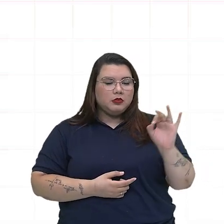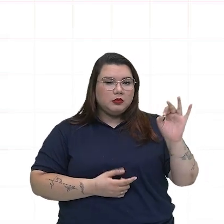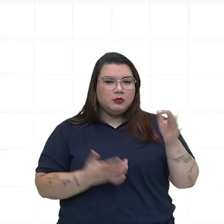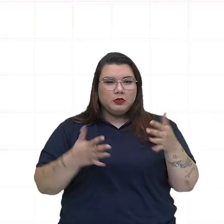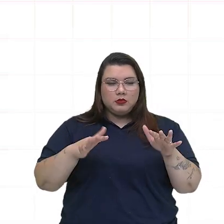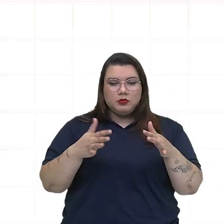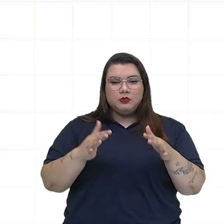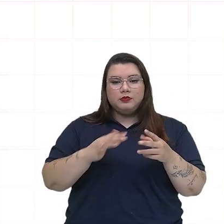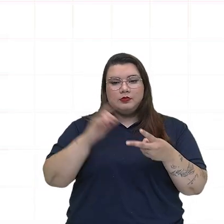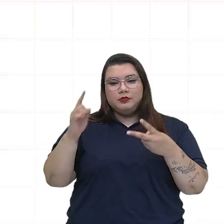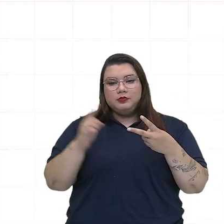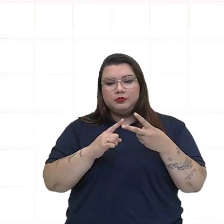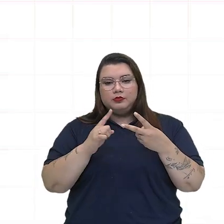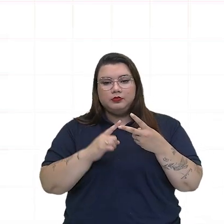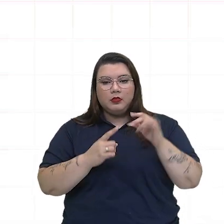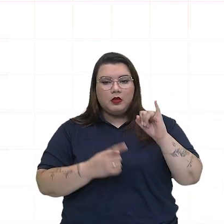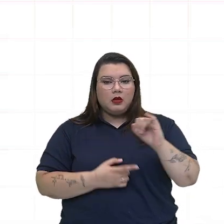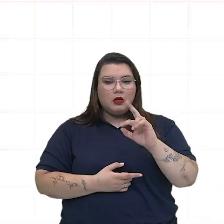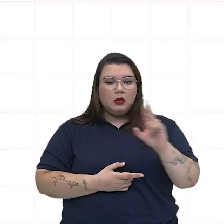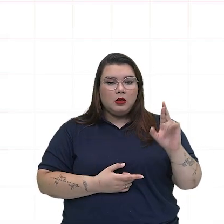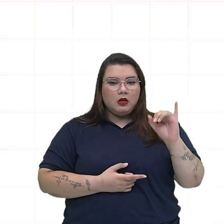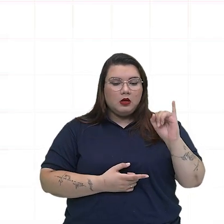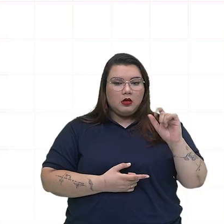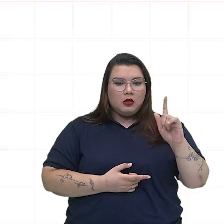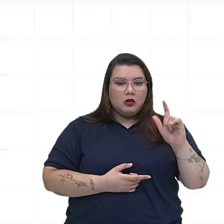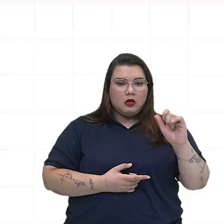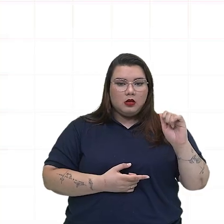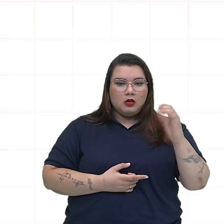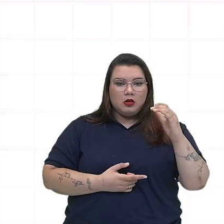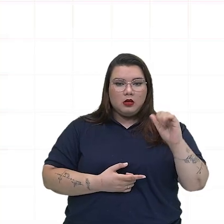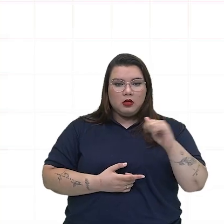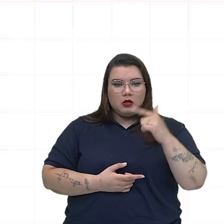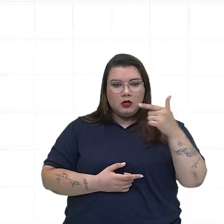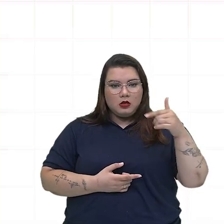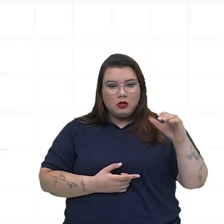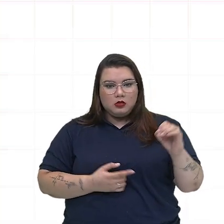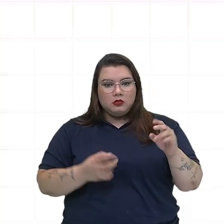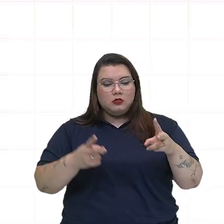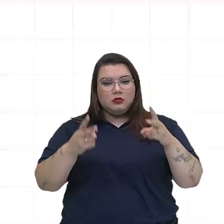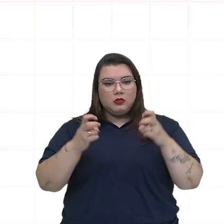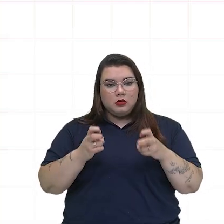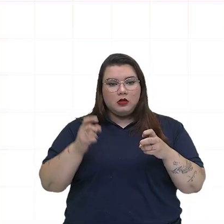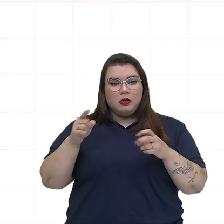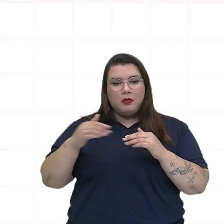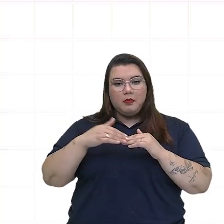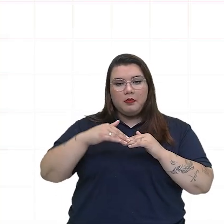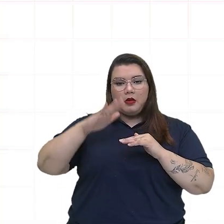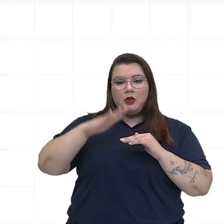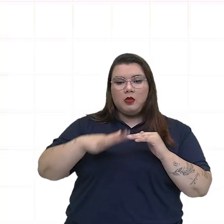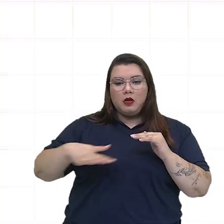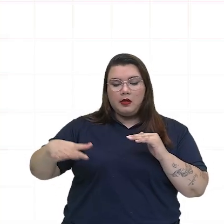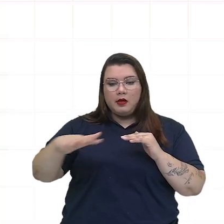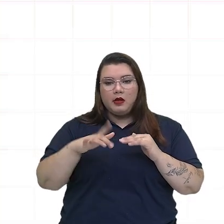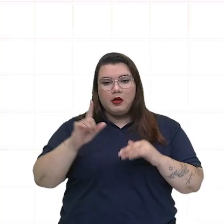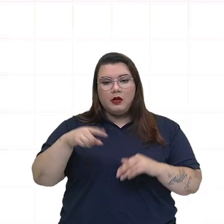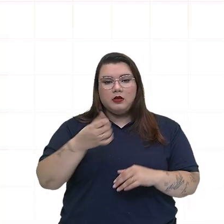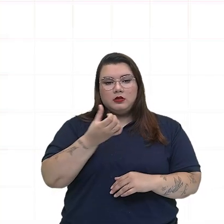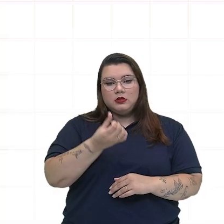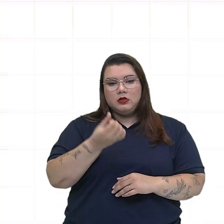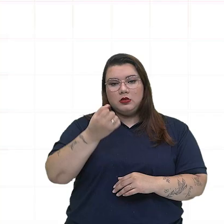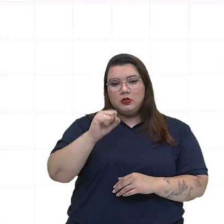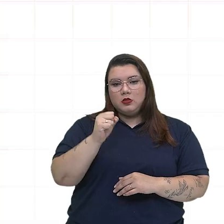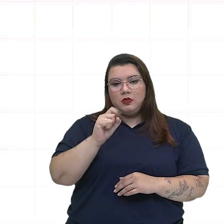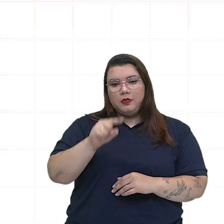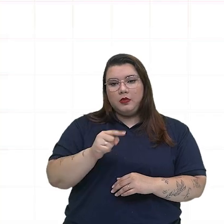10,8%, né? Já com a parte da irrigação, observem aí este gráfico, né, que vai ter a maior área com